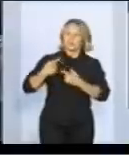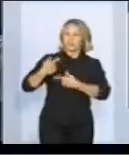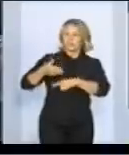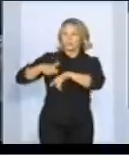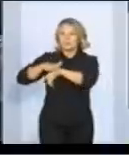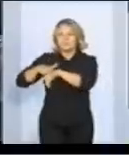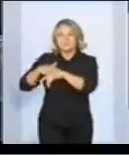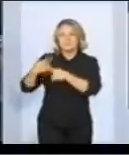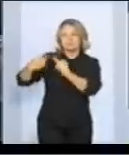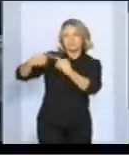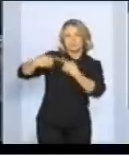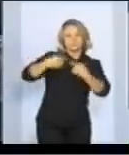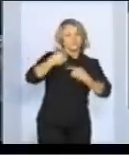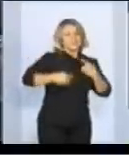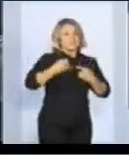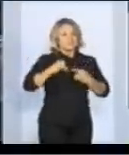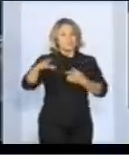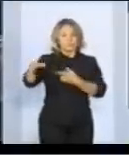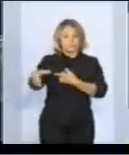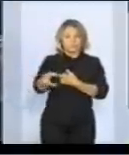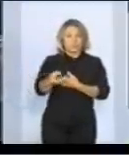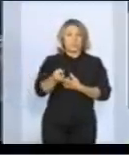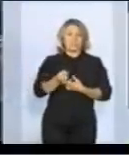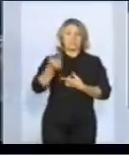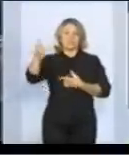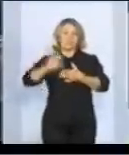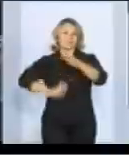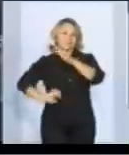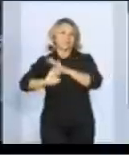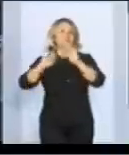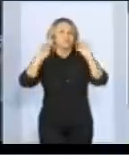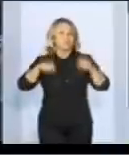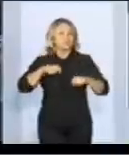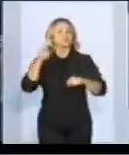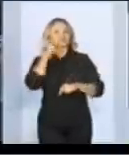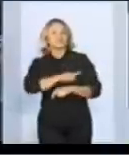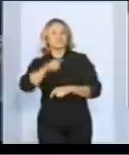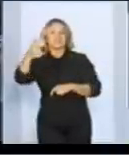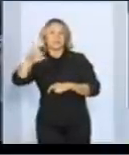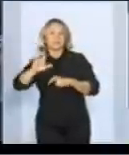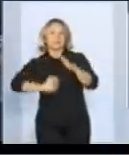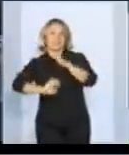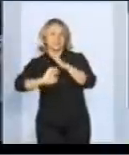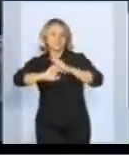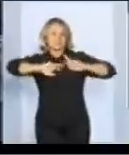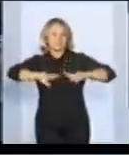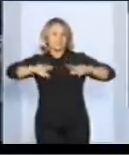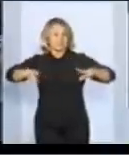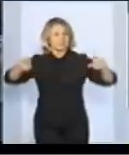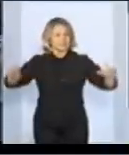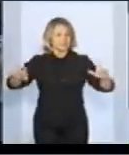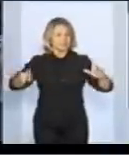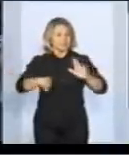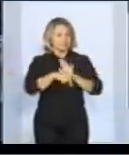espaço dessas empresas, eu estou extraindo a capacidade dessas empresas se diferenciarem. Quando eu faço isso, o